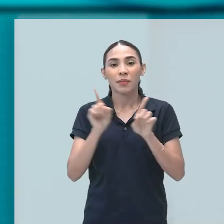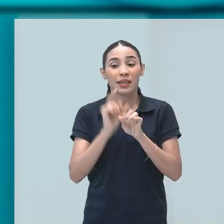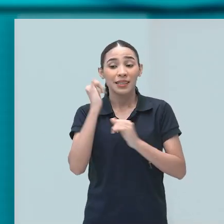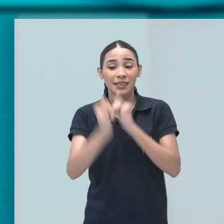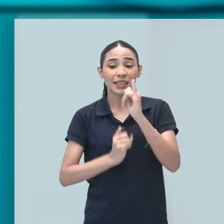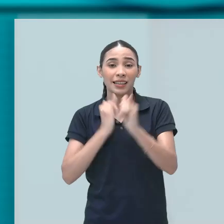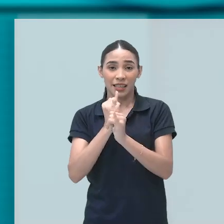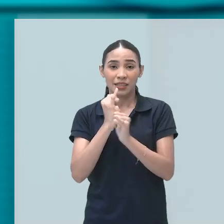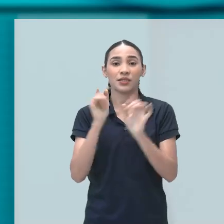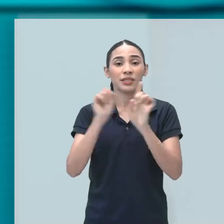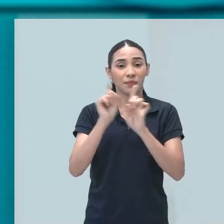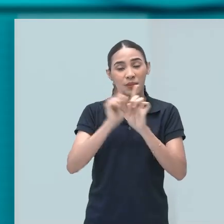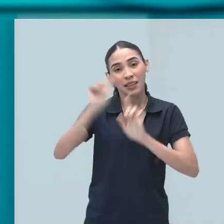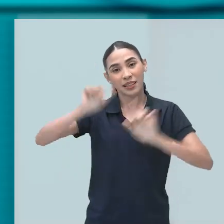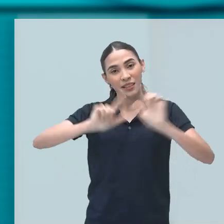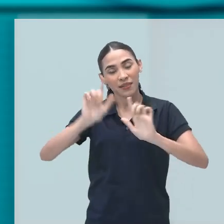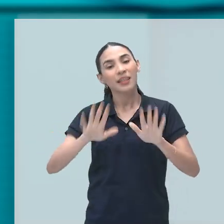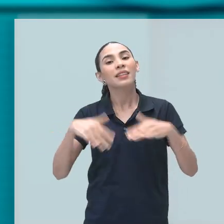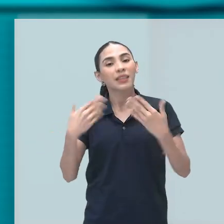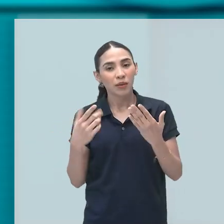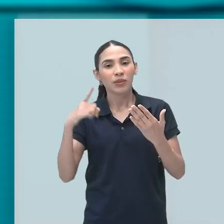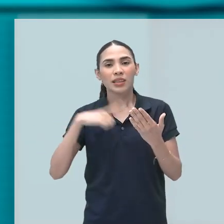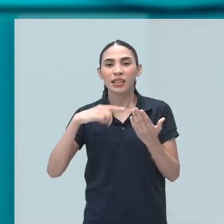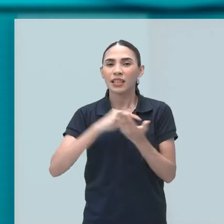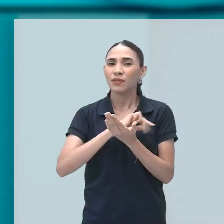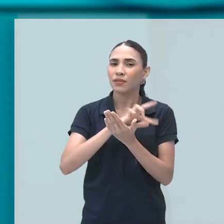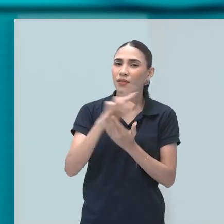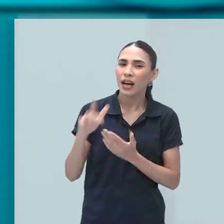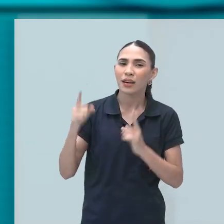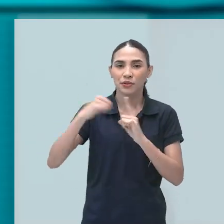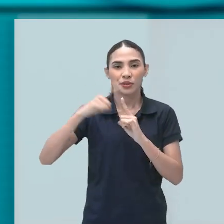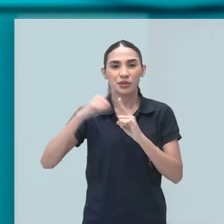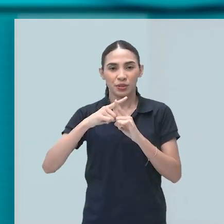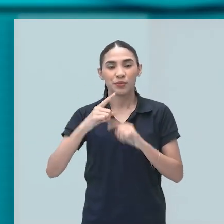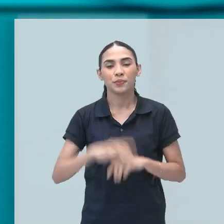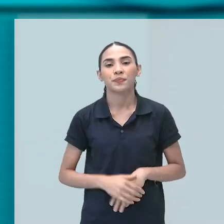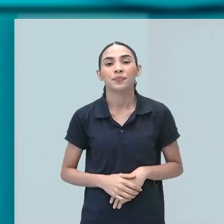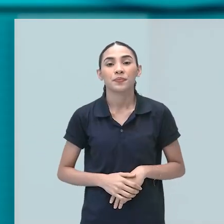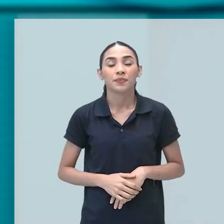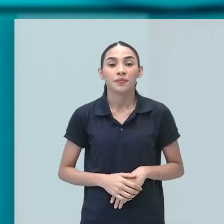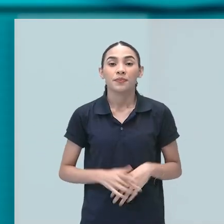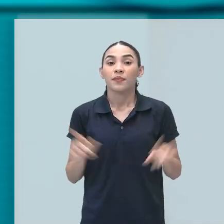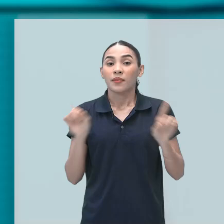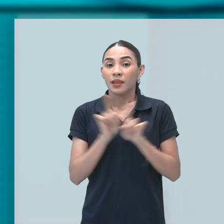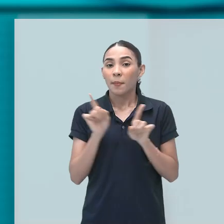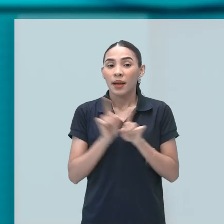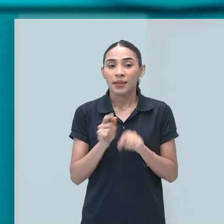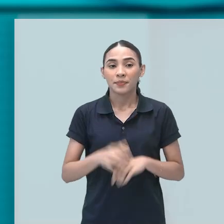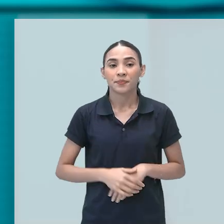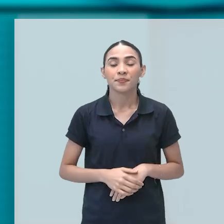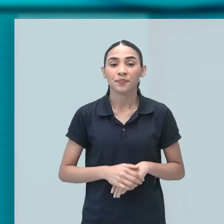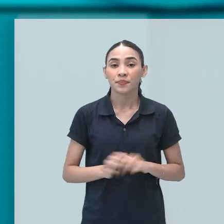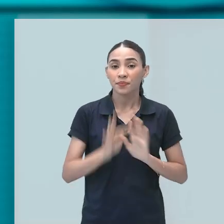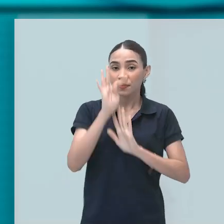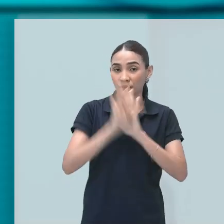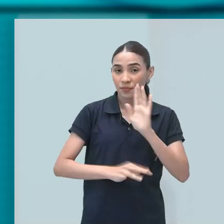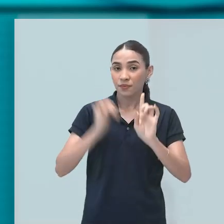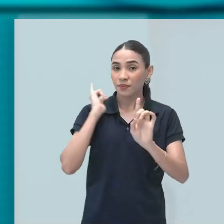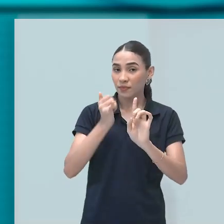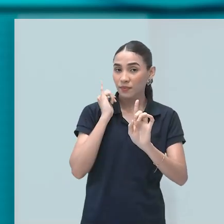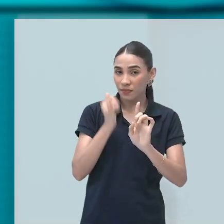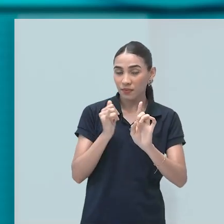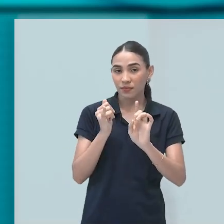internet e TV. Então a gente tem o visual também em propagandas que circulam nesse meio. Além do texto narrado,